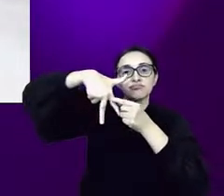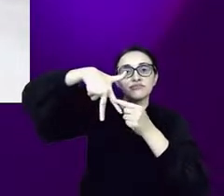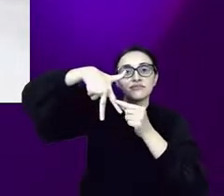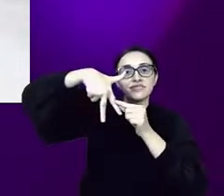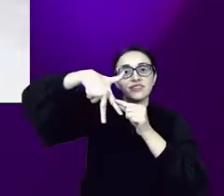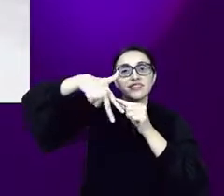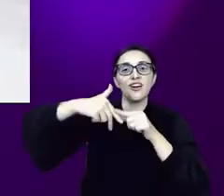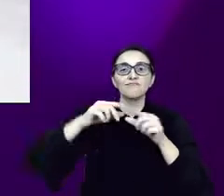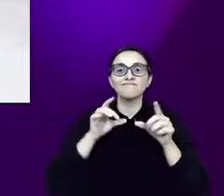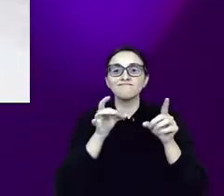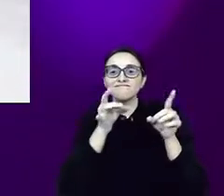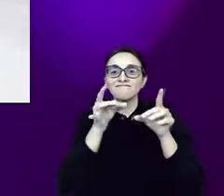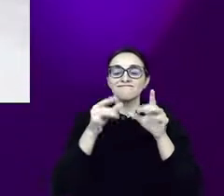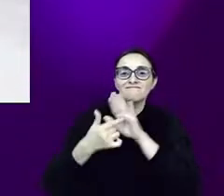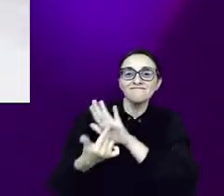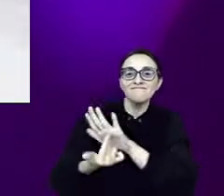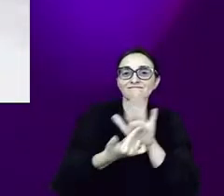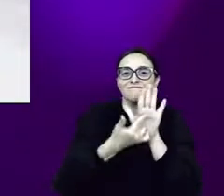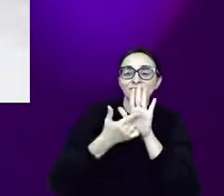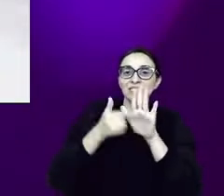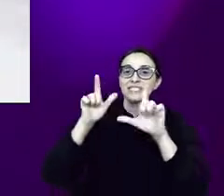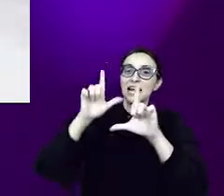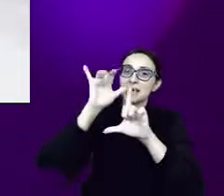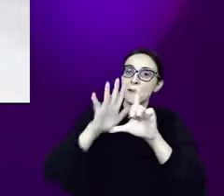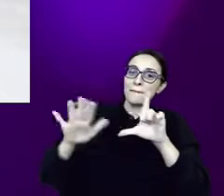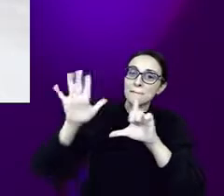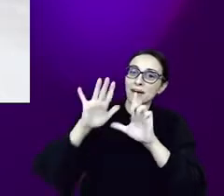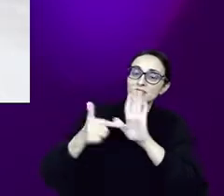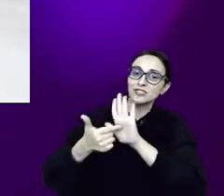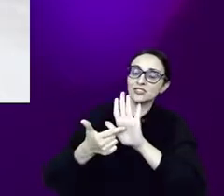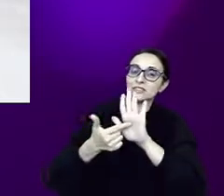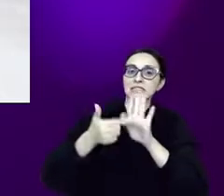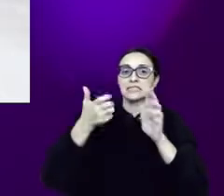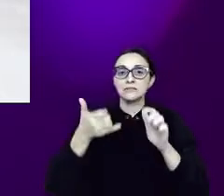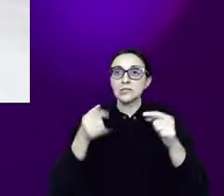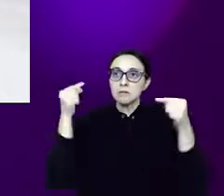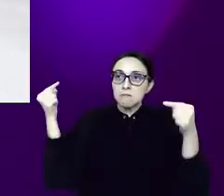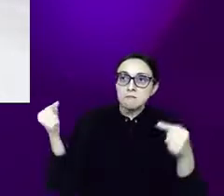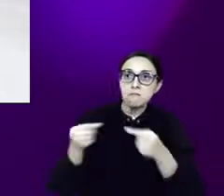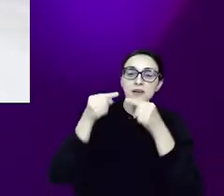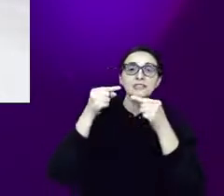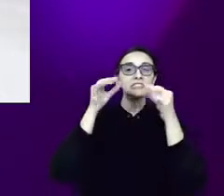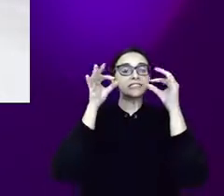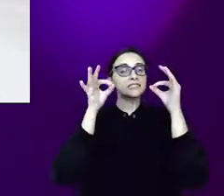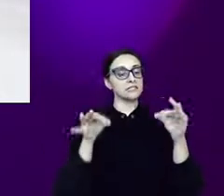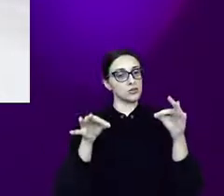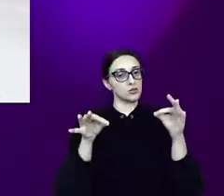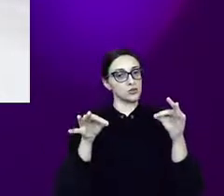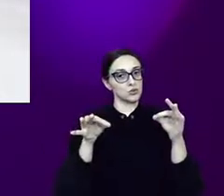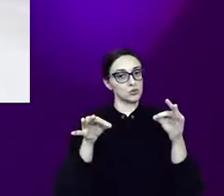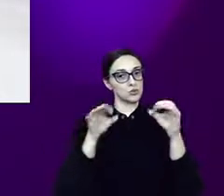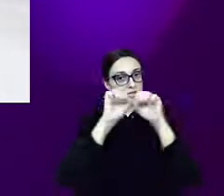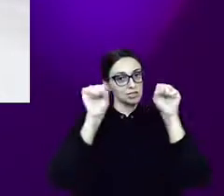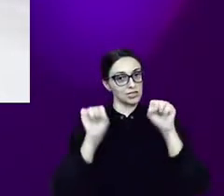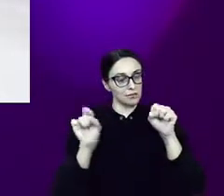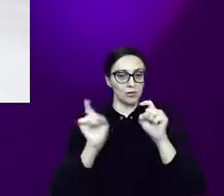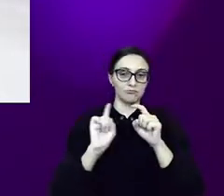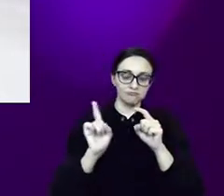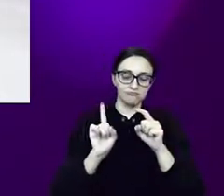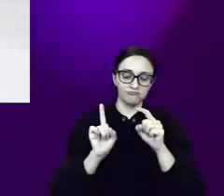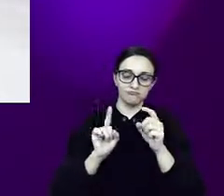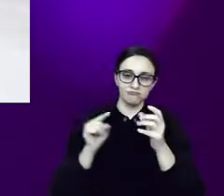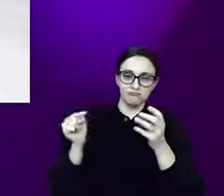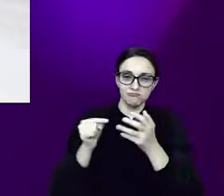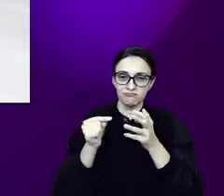da reconstrução tridimensional. E aí, então, ele vai te dizer se está batendo de acordo com aquilo que está no sistema. A gente faz